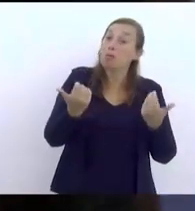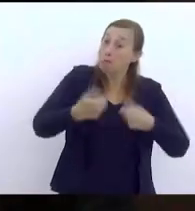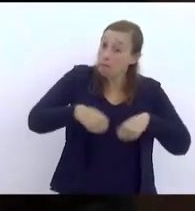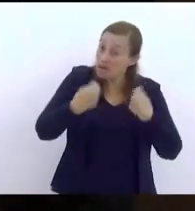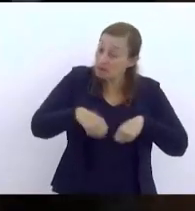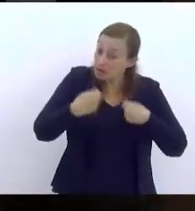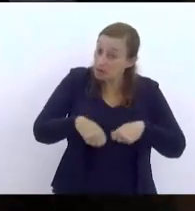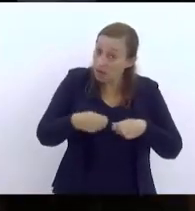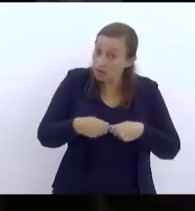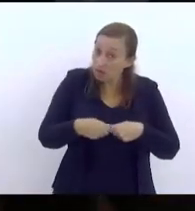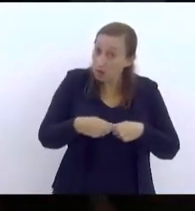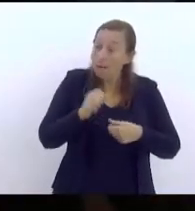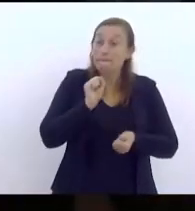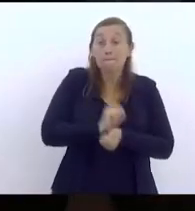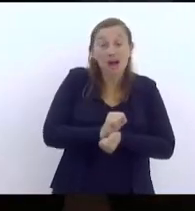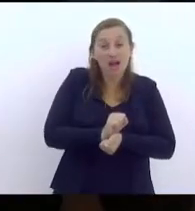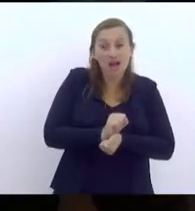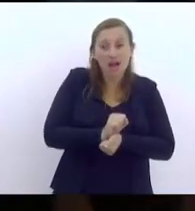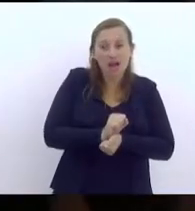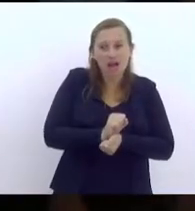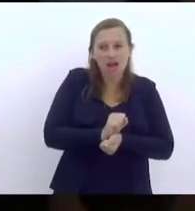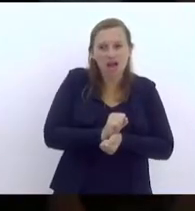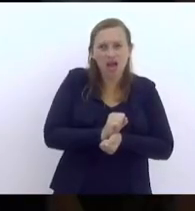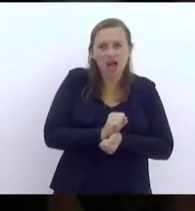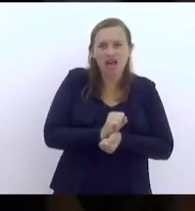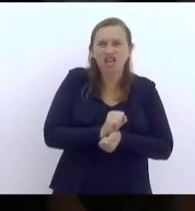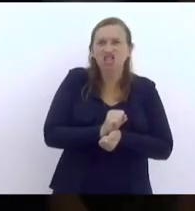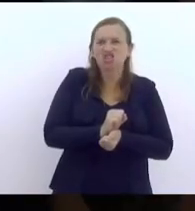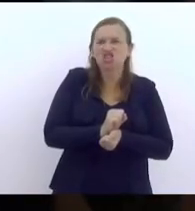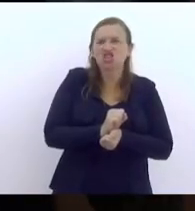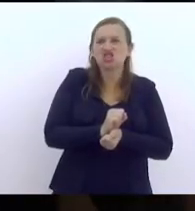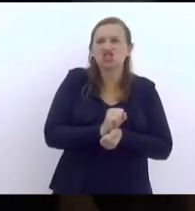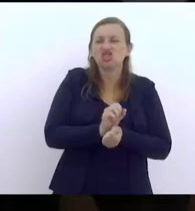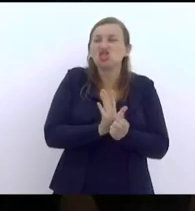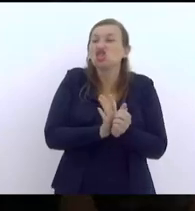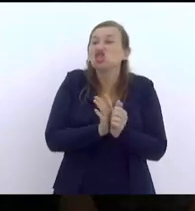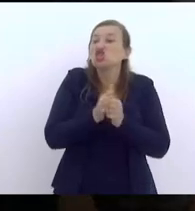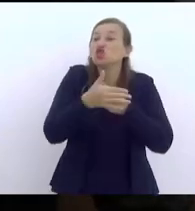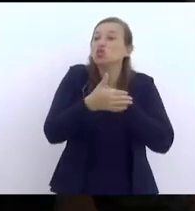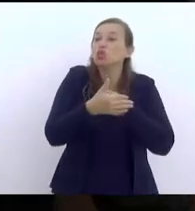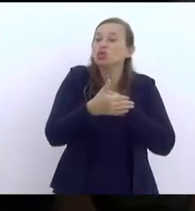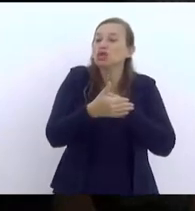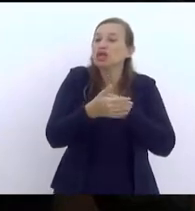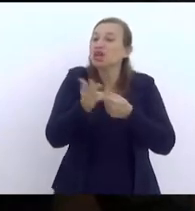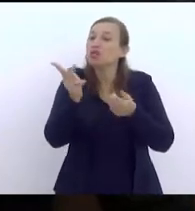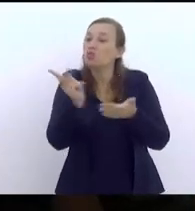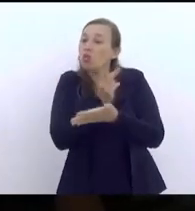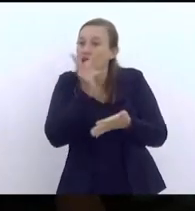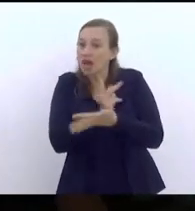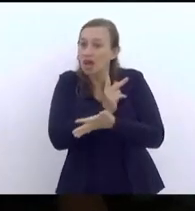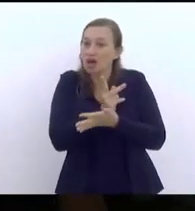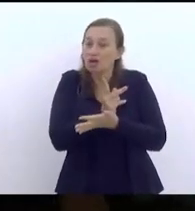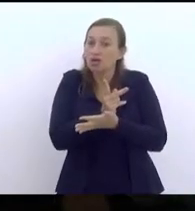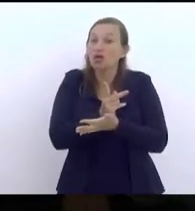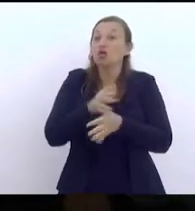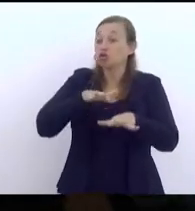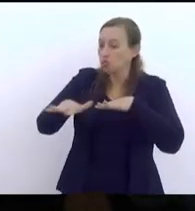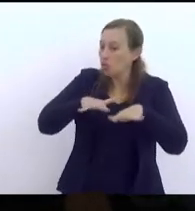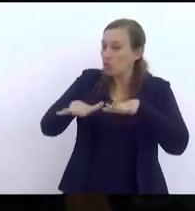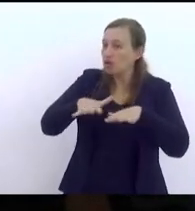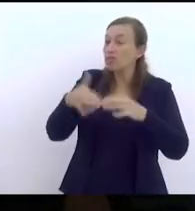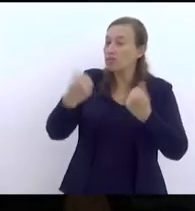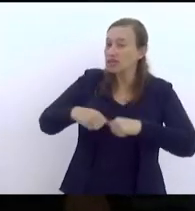precisamos de uma vez por todas parar de passar pano nestas coisas. Os movimentos precisam se responsabilizar